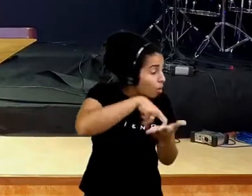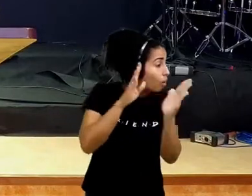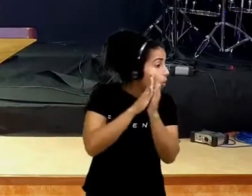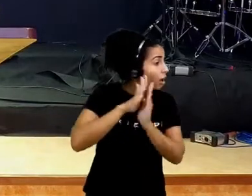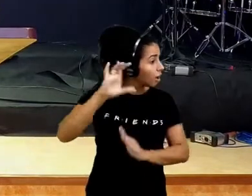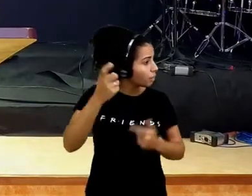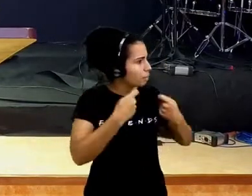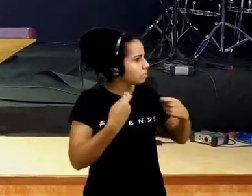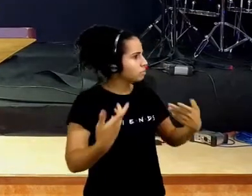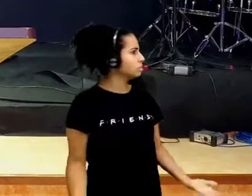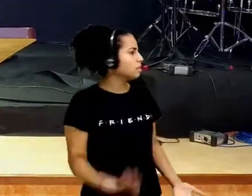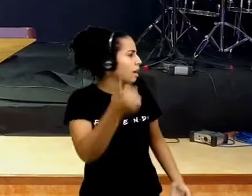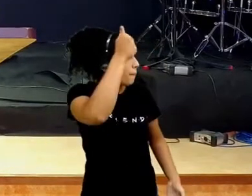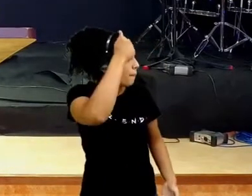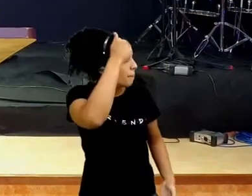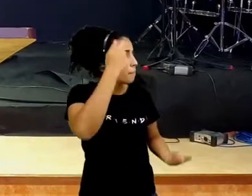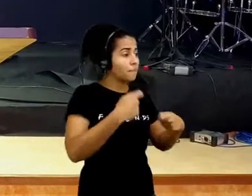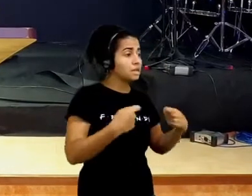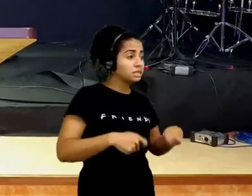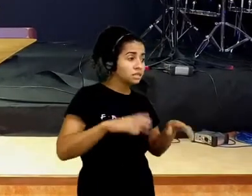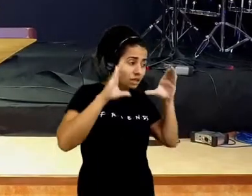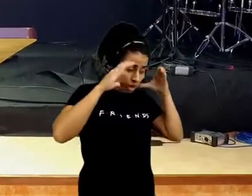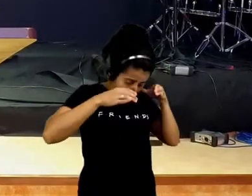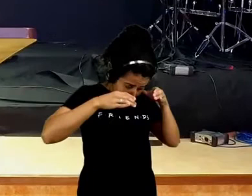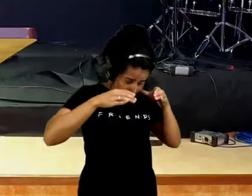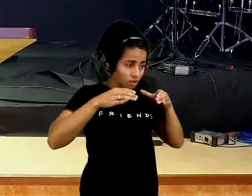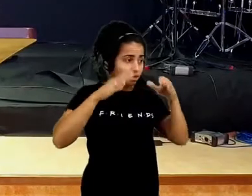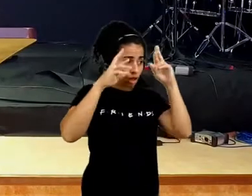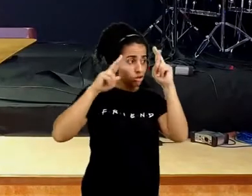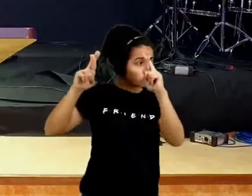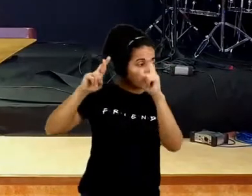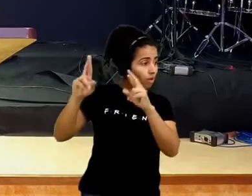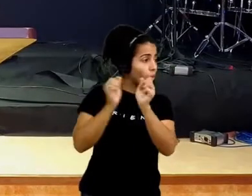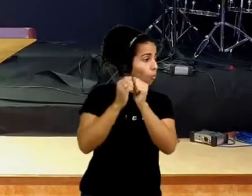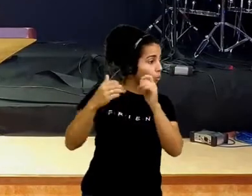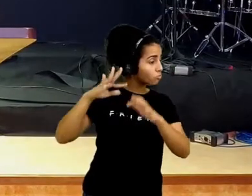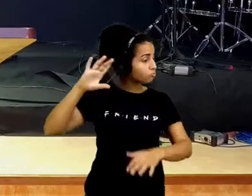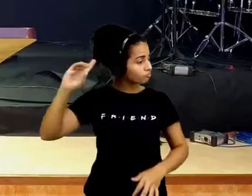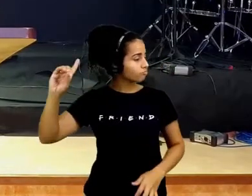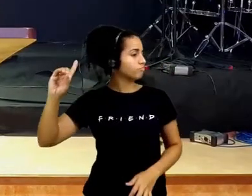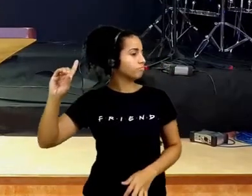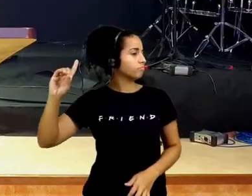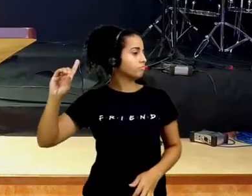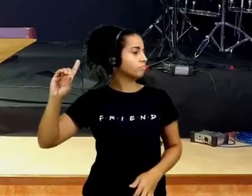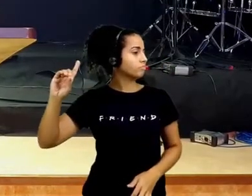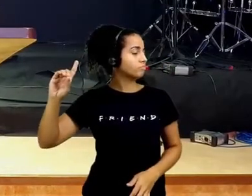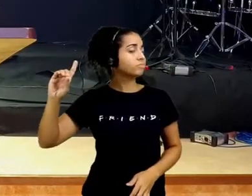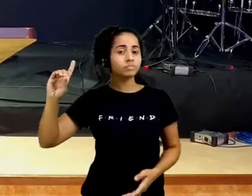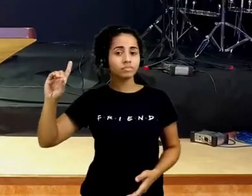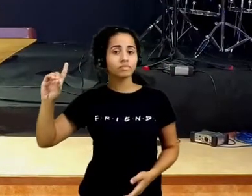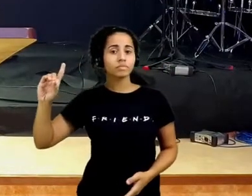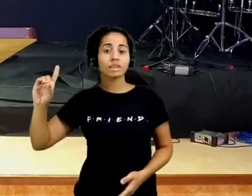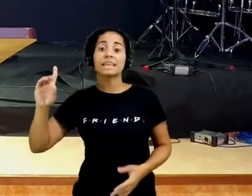orar ao Senhor, louvar ao Senhor, glorificar o nome do Senhor e assim,